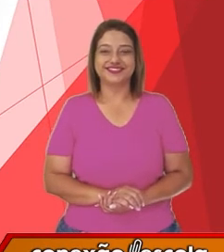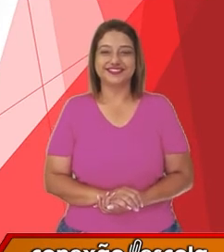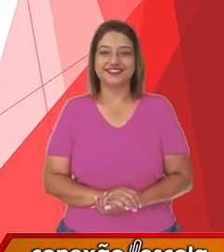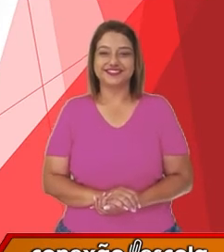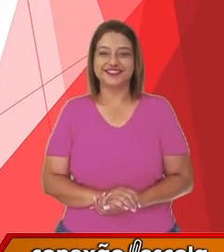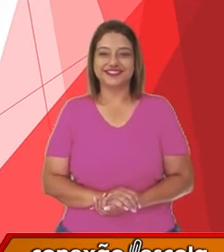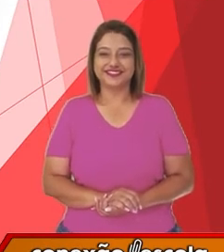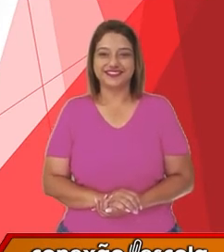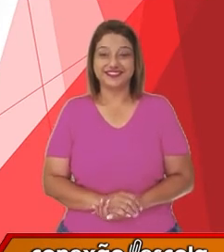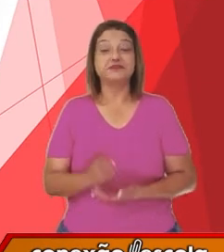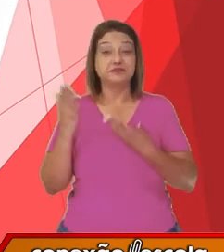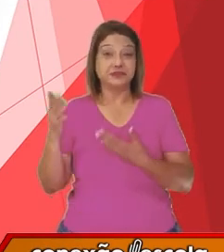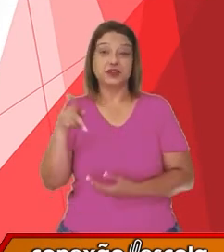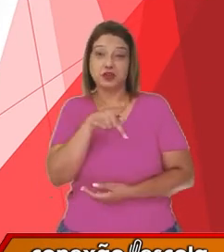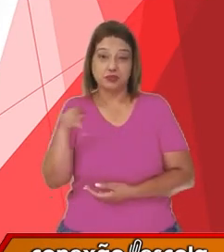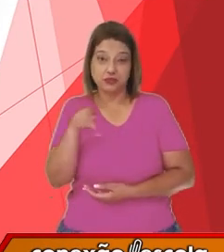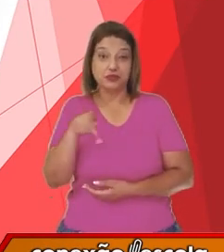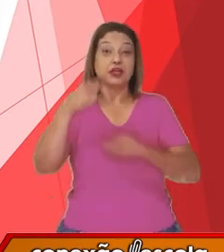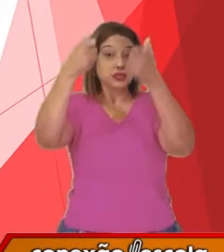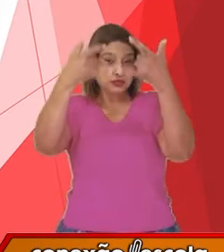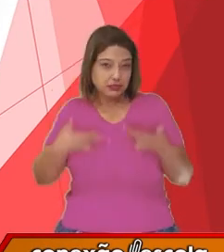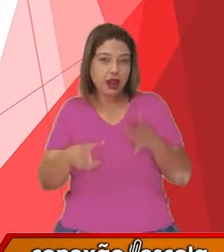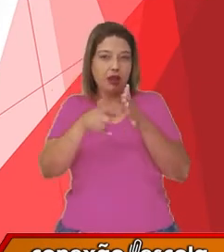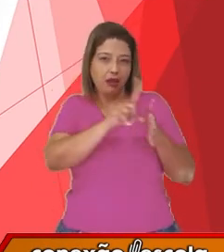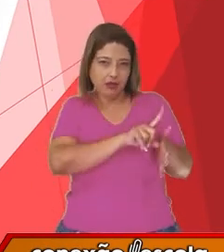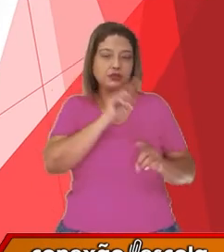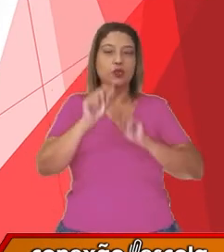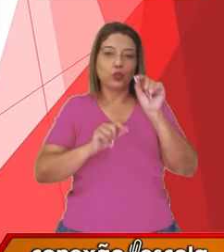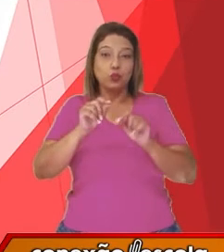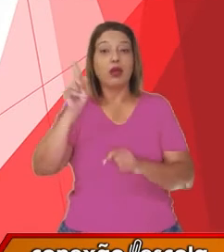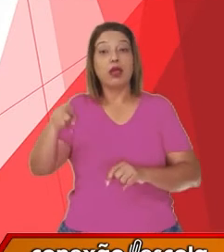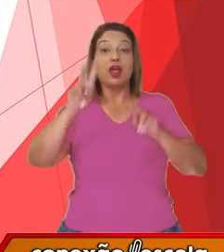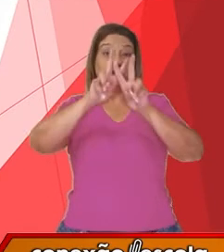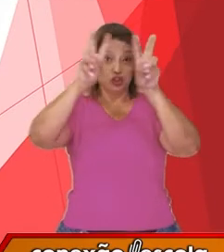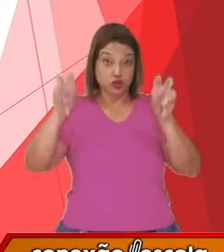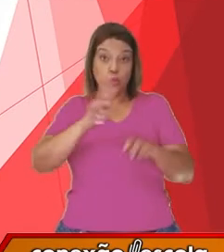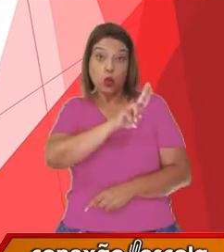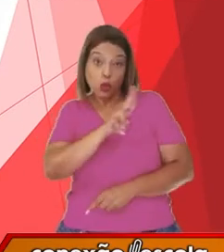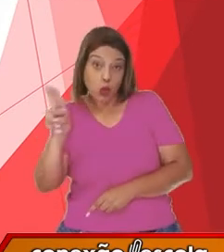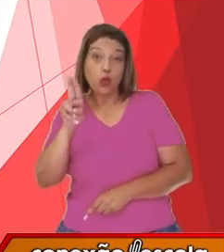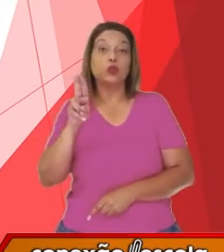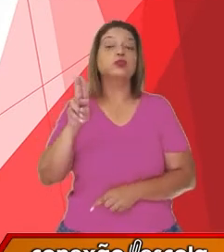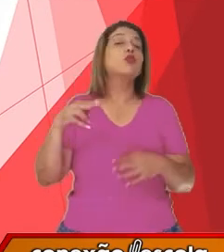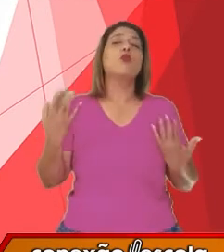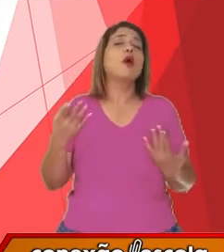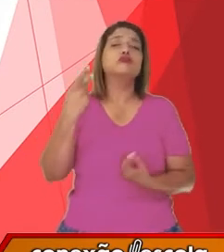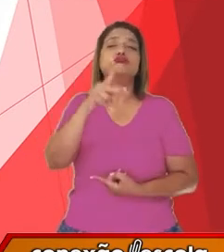Aqui a professora já foi explicando, no slide anterior. O título é o nome do texto. Do que se